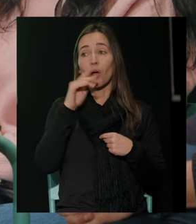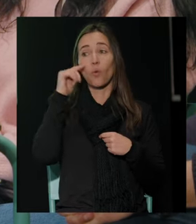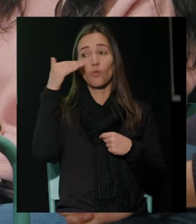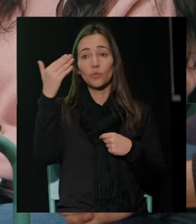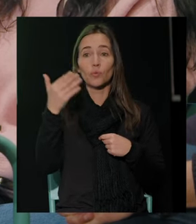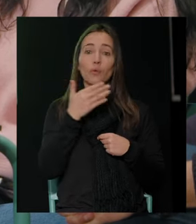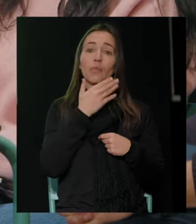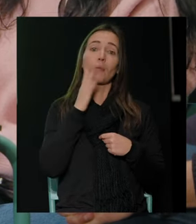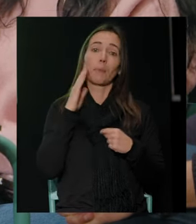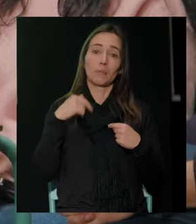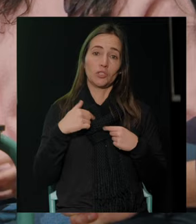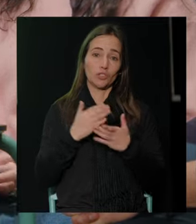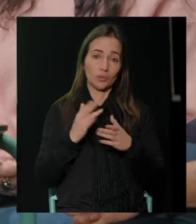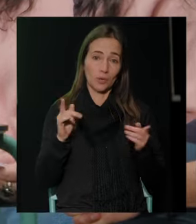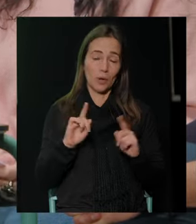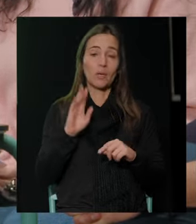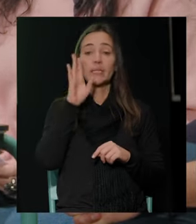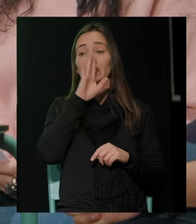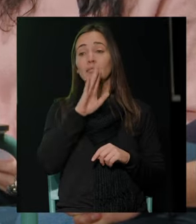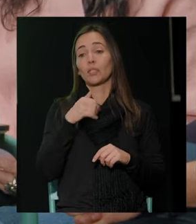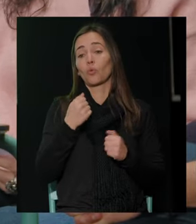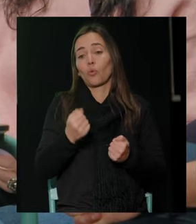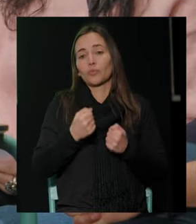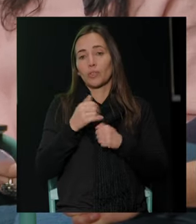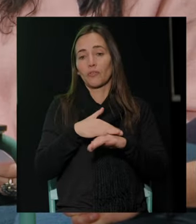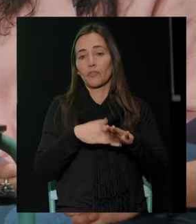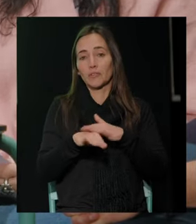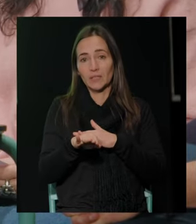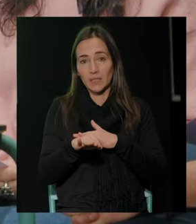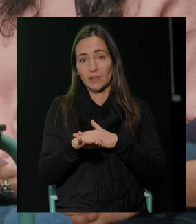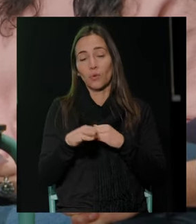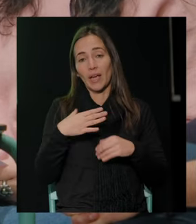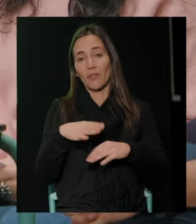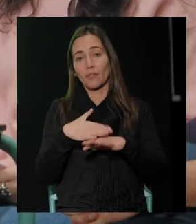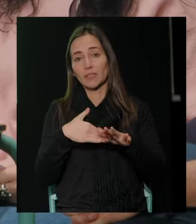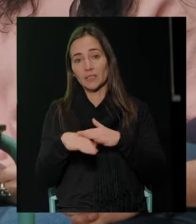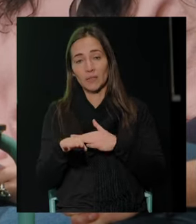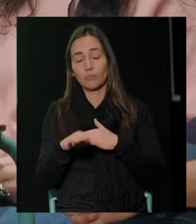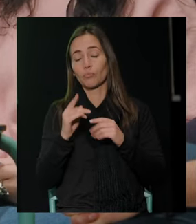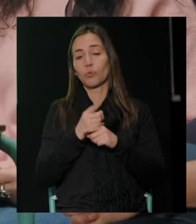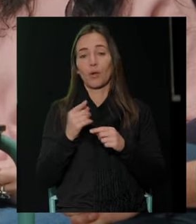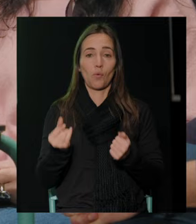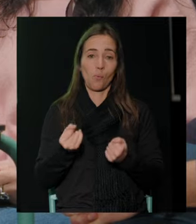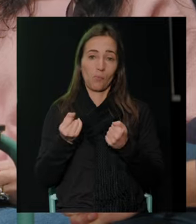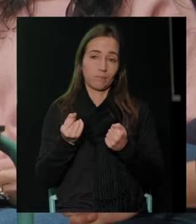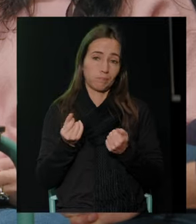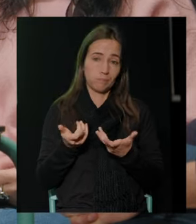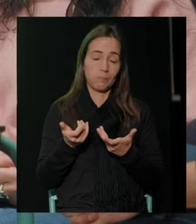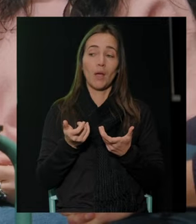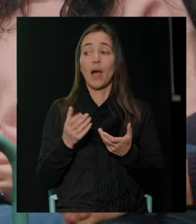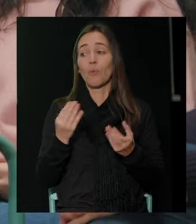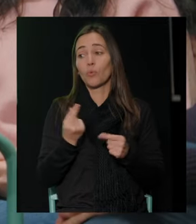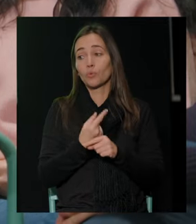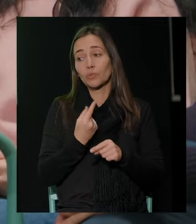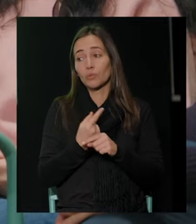não depende apenas de mim, se eu não consigo fazer aquilo que quero fazer porque não posso, Então, há muitas coisas às quais eu terei de